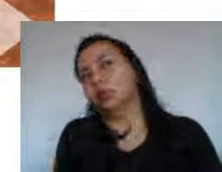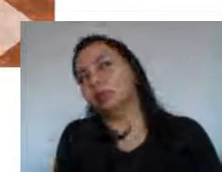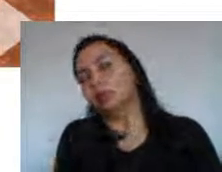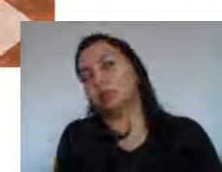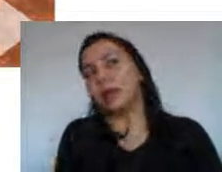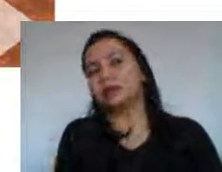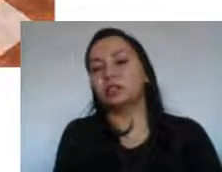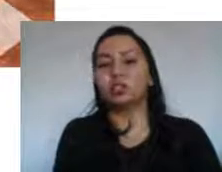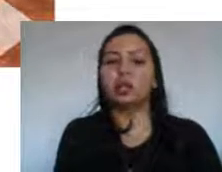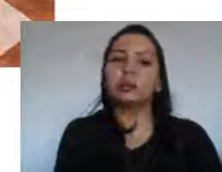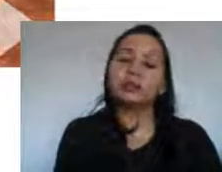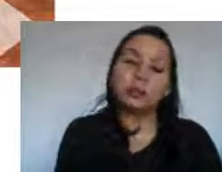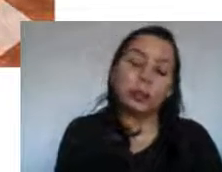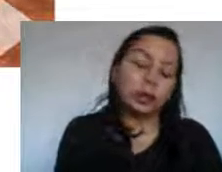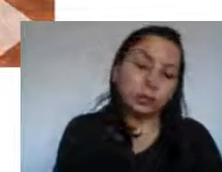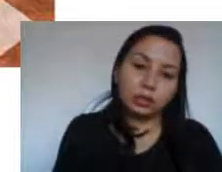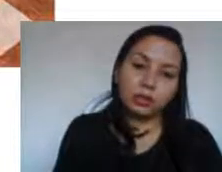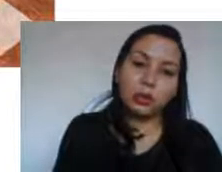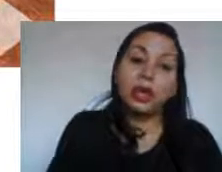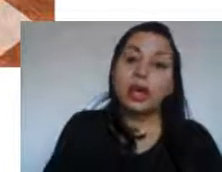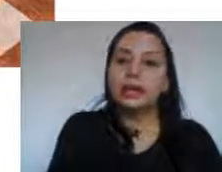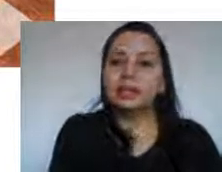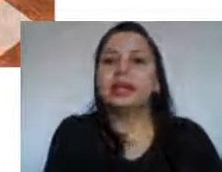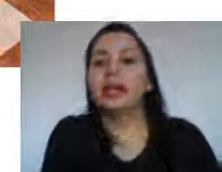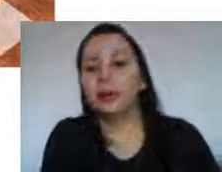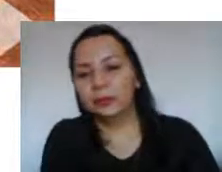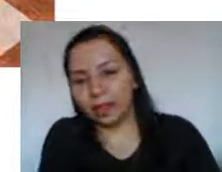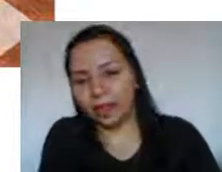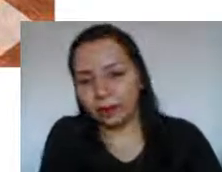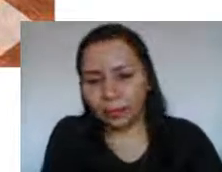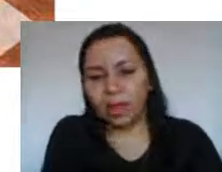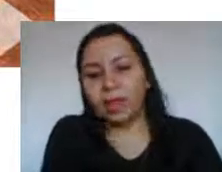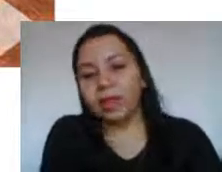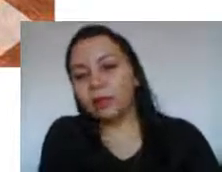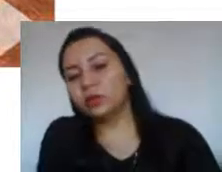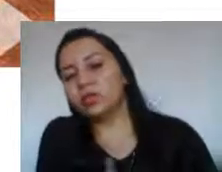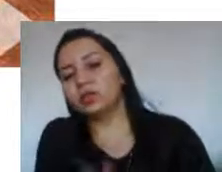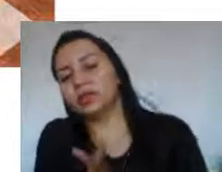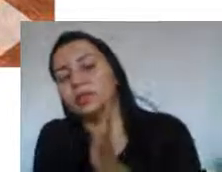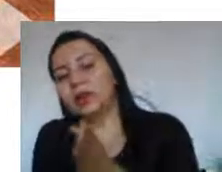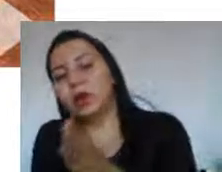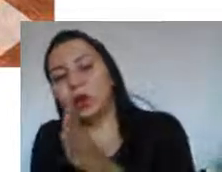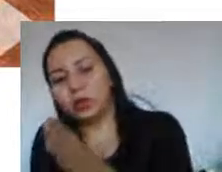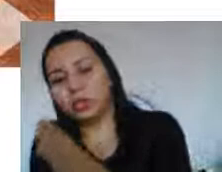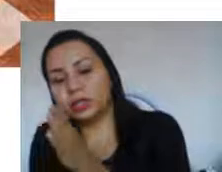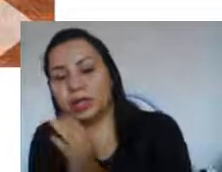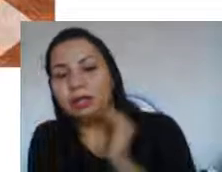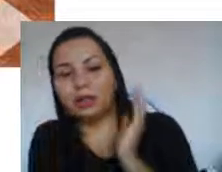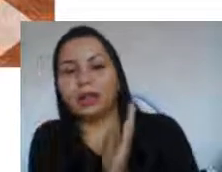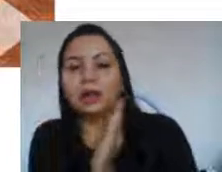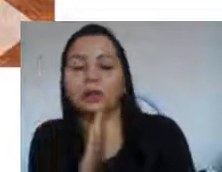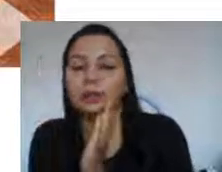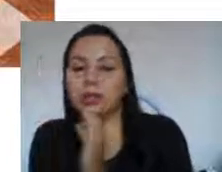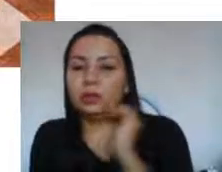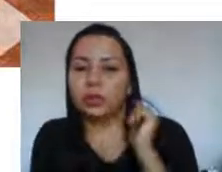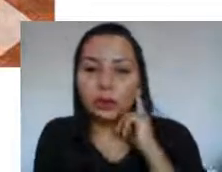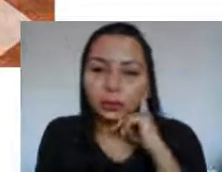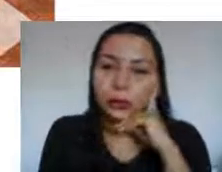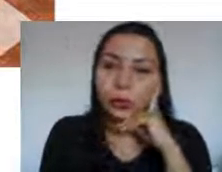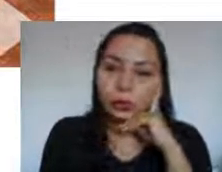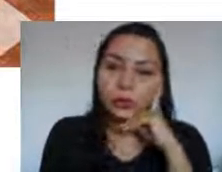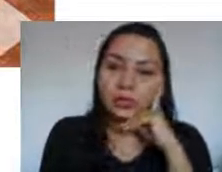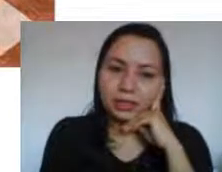e surgem novas espécies, a gente tem uma sucessão secundária. E quando diz sucessão ecológica, que ela vai aí acontecendo